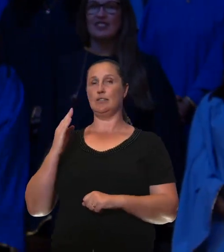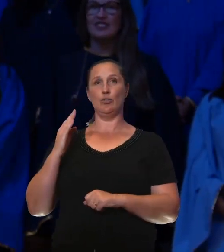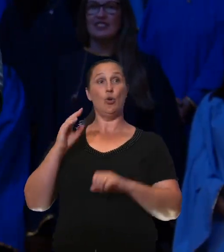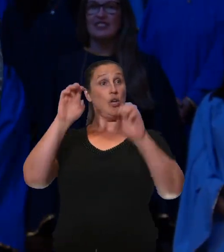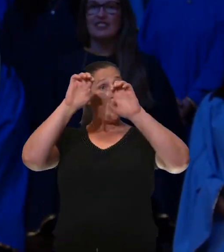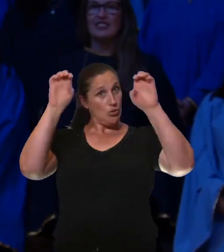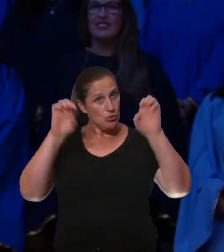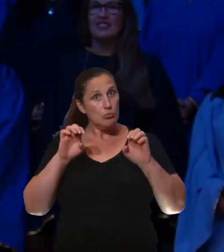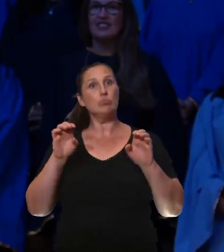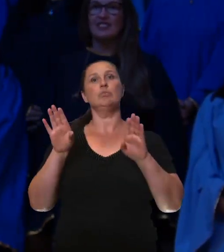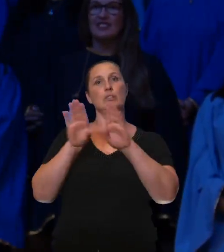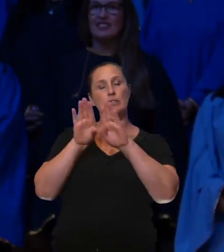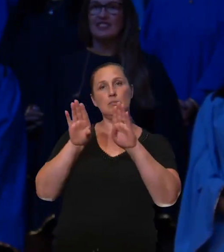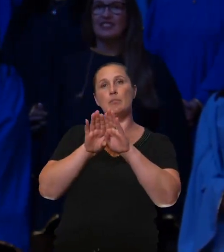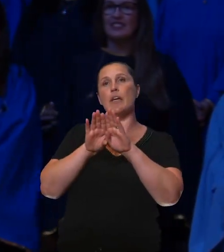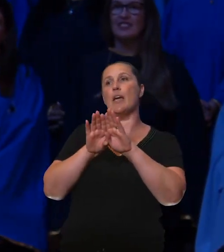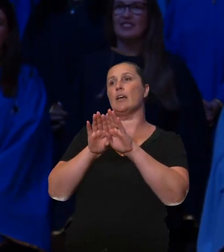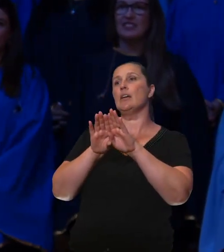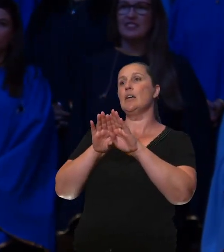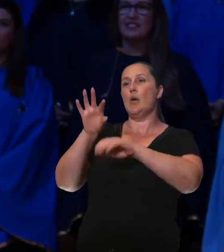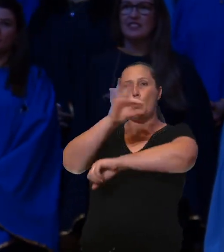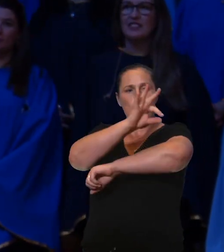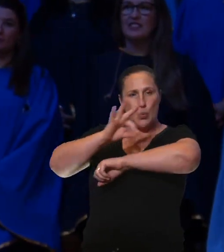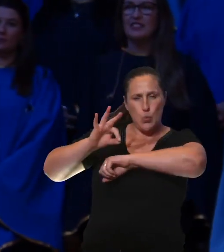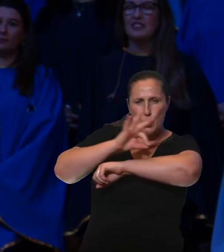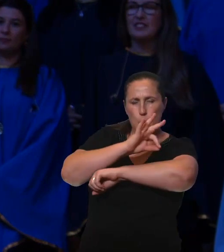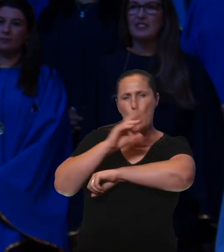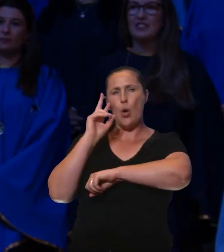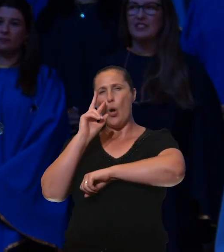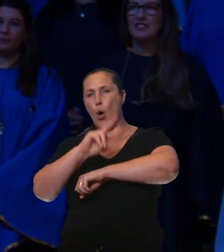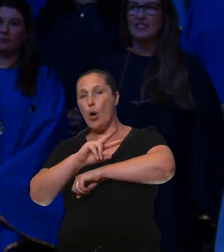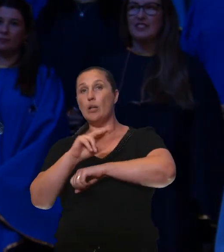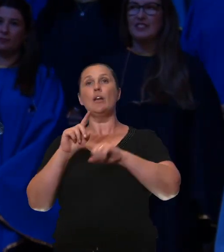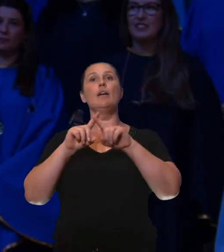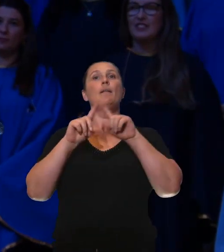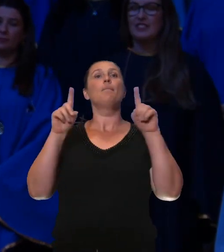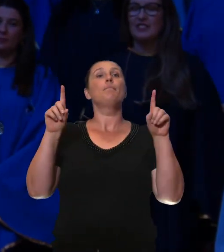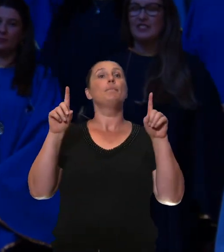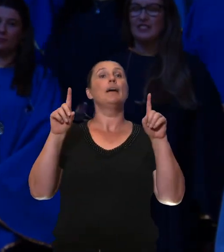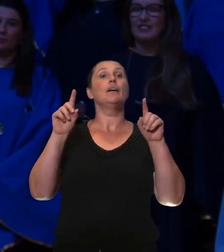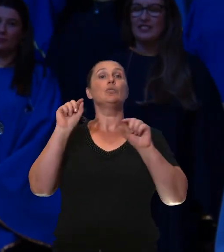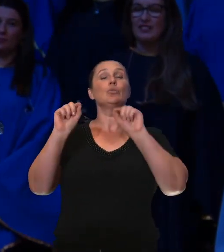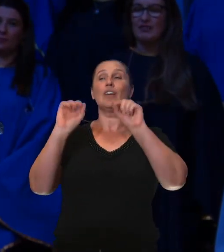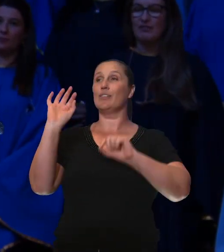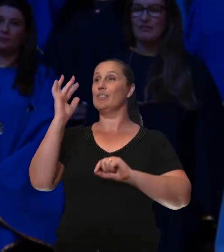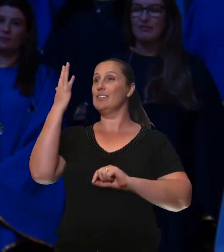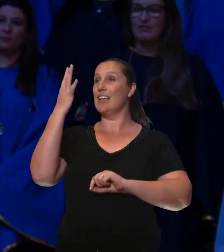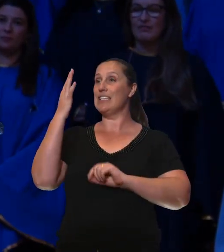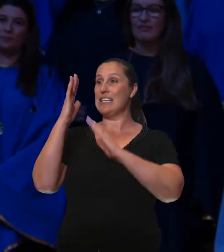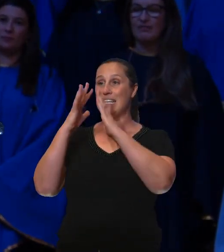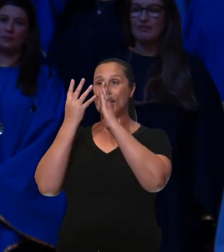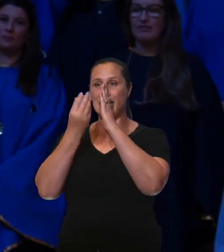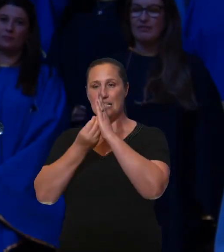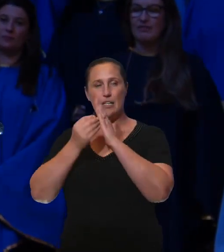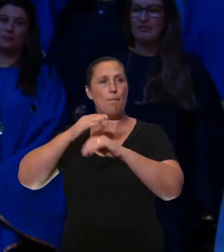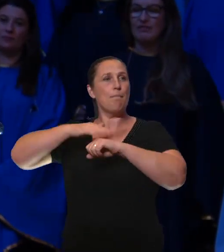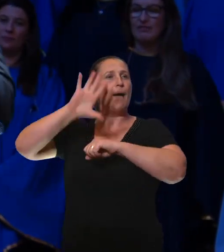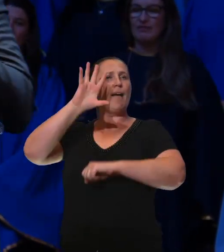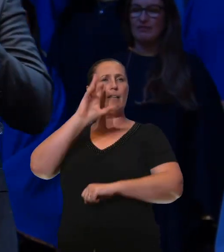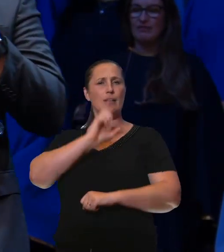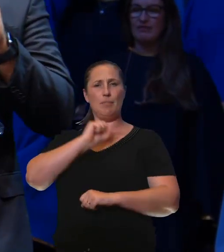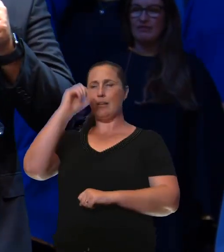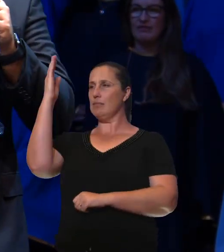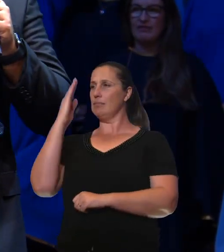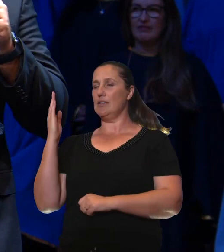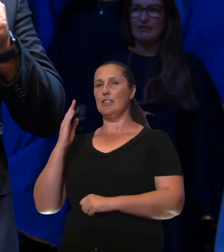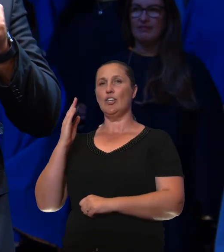A estrutura, um engenheiro olha, faz parecida, mas o que torna essa igreja uma das igrejas mais amadas do Brasil